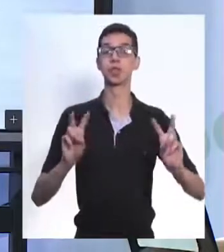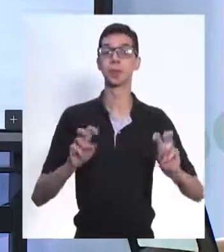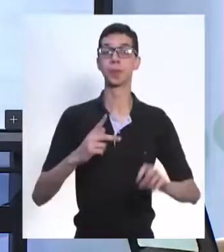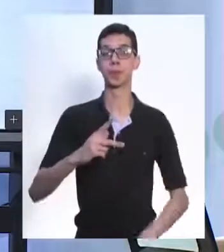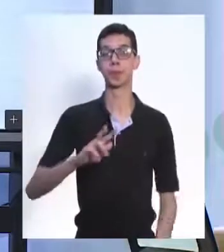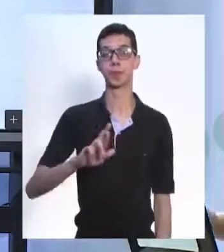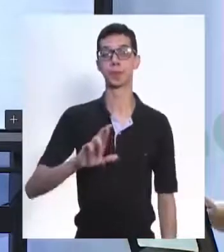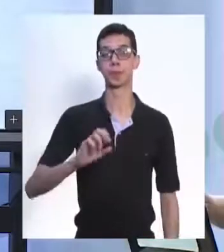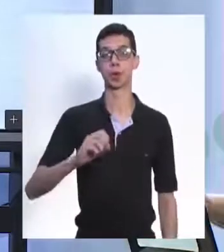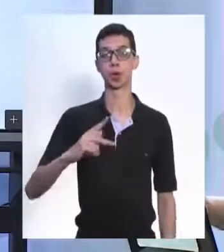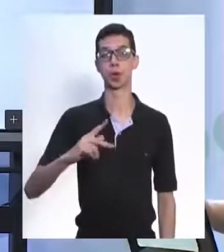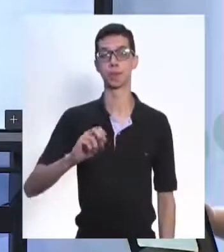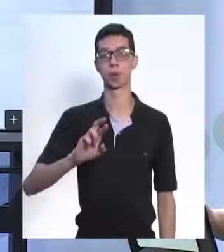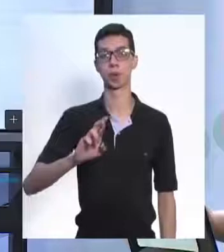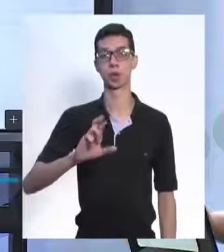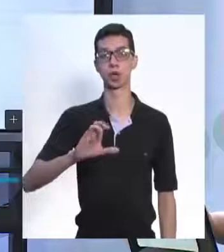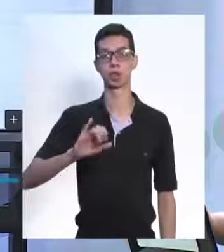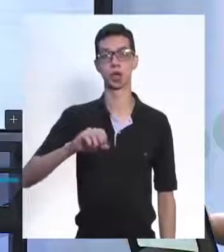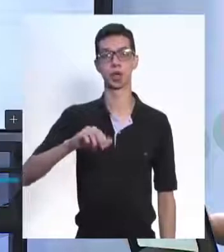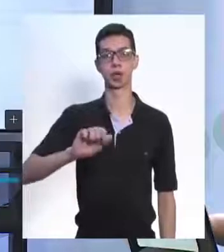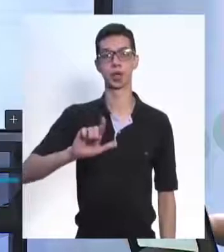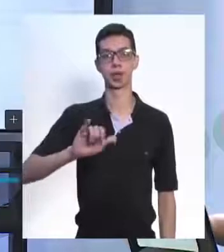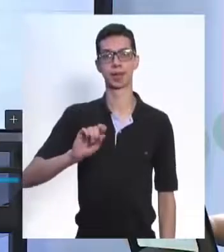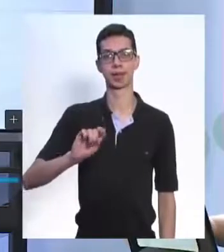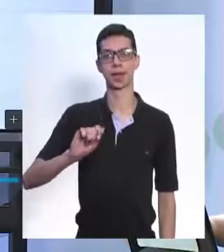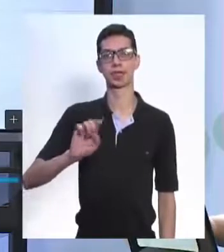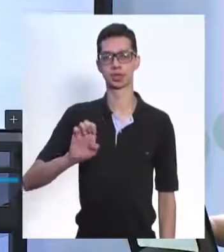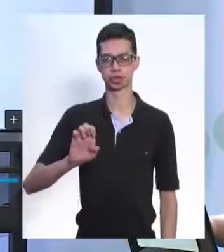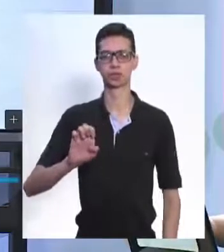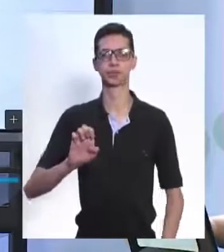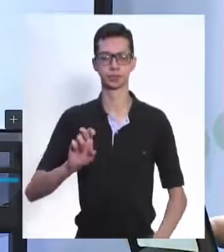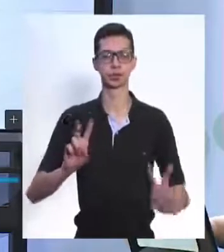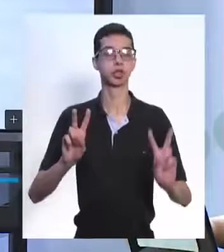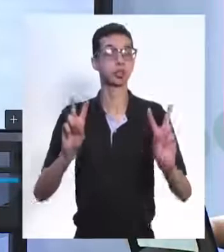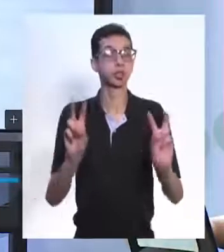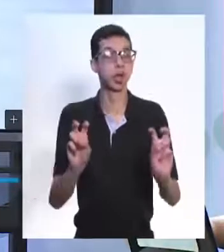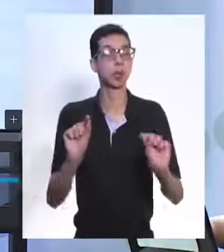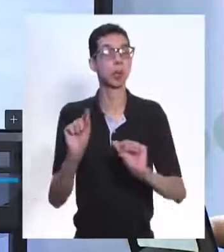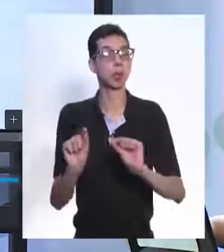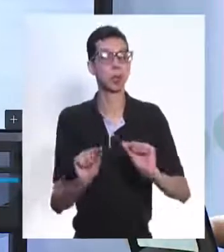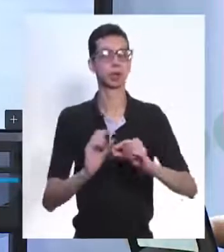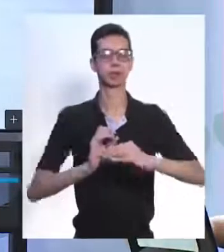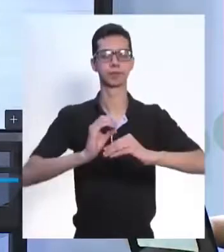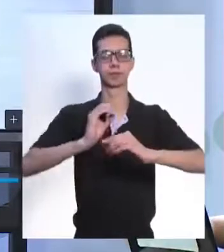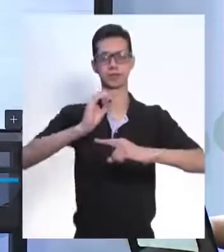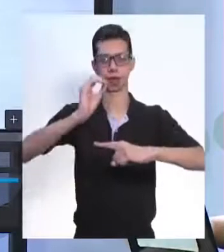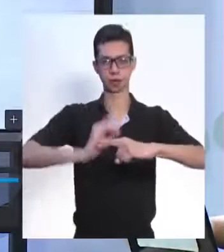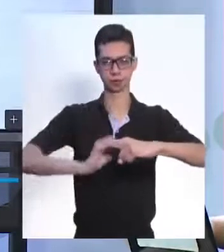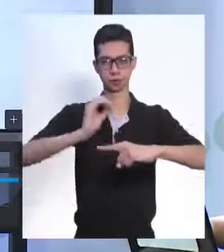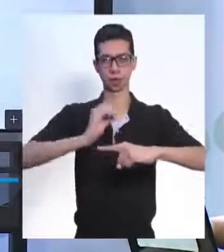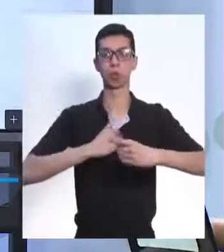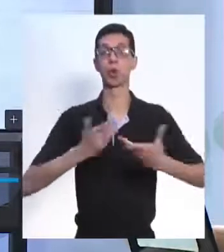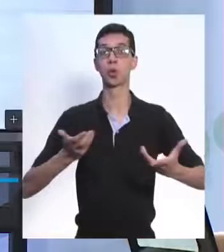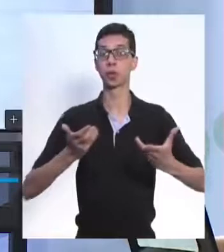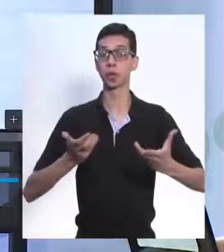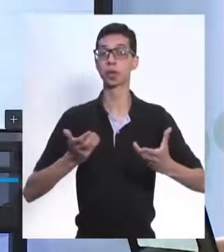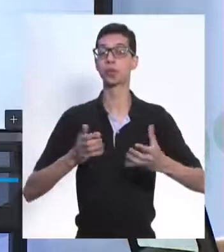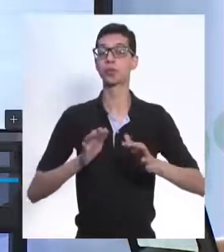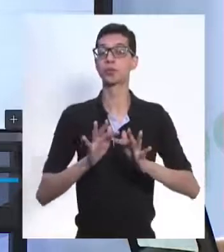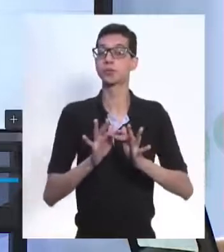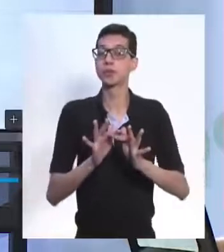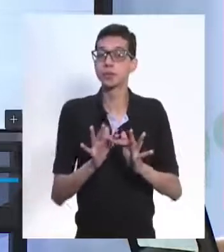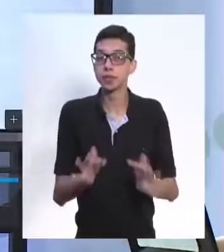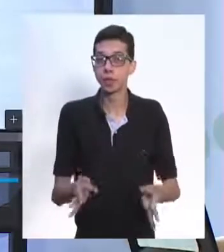proporcionalidade relacionada à fração. Vocês podem fazer de outra forma, que é o que eu quero exemplificar para vocês, que é